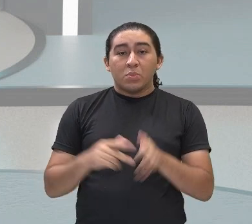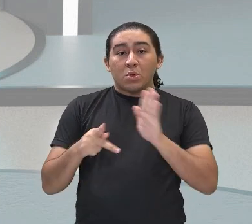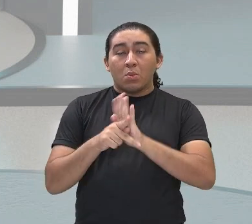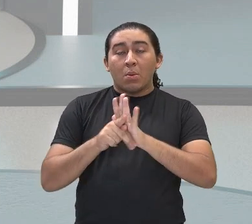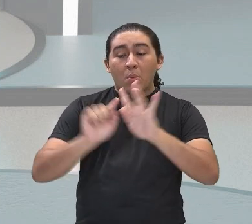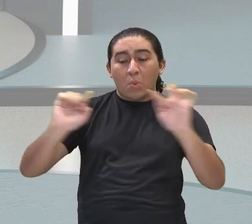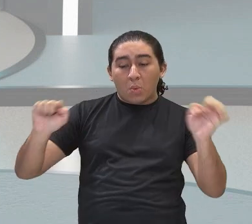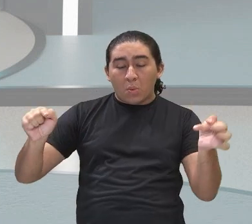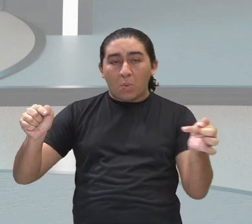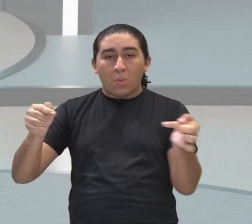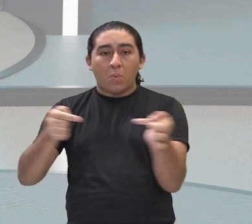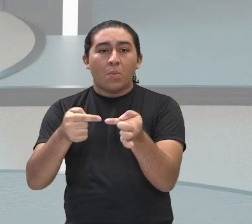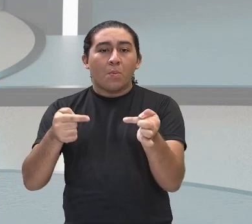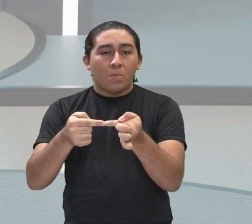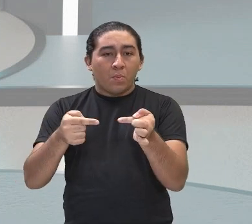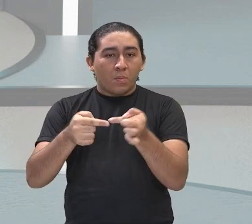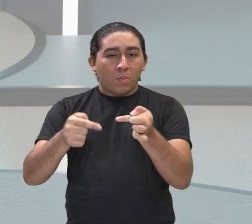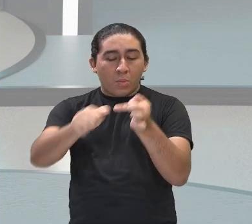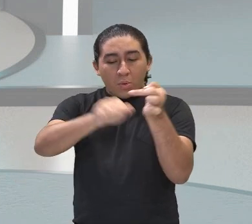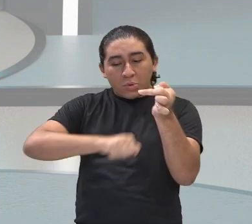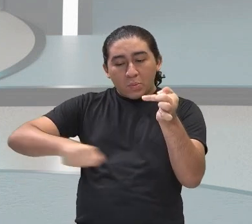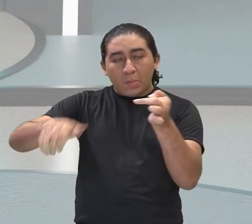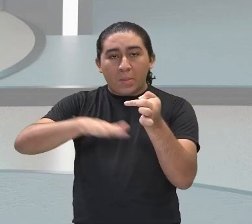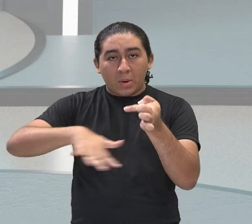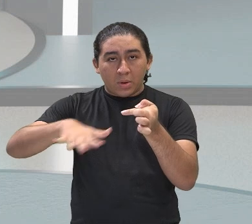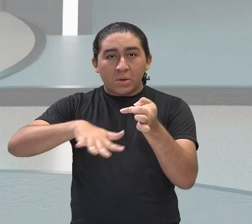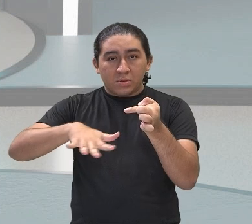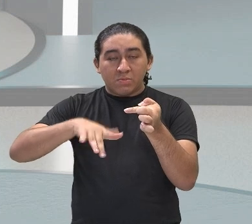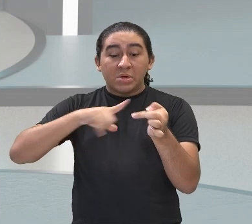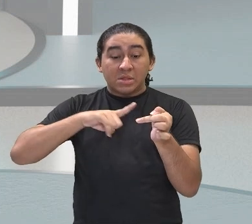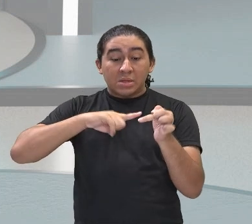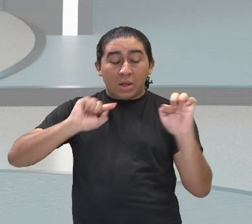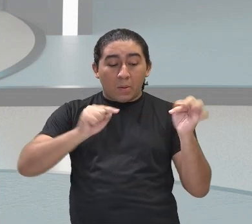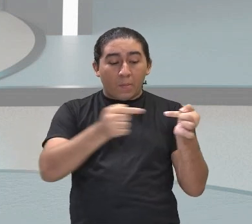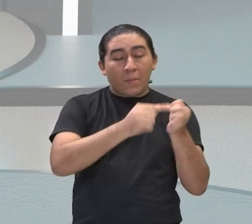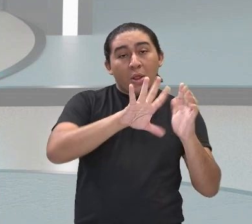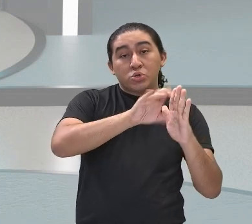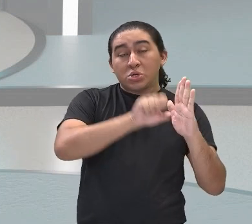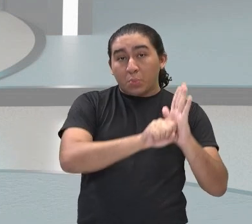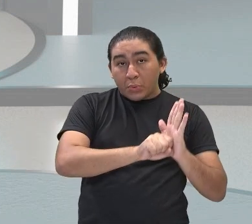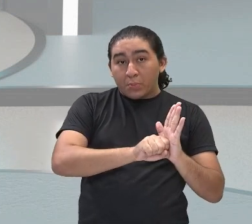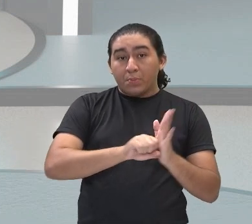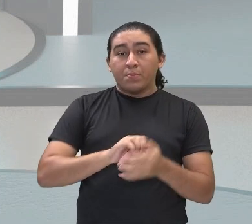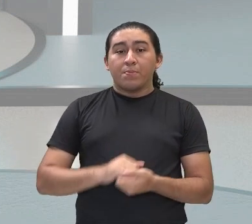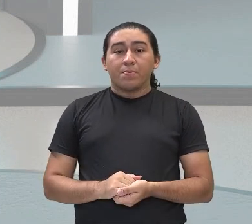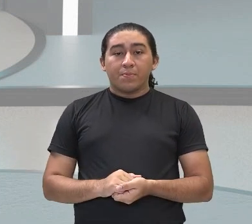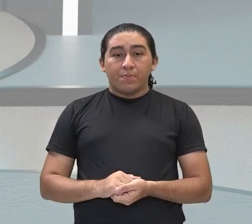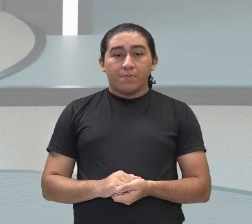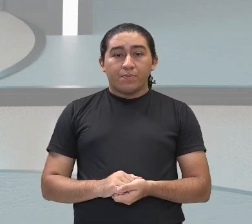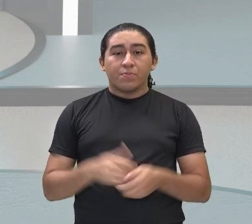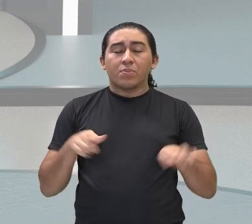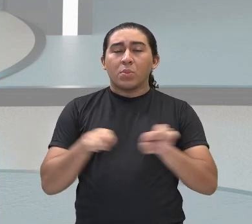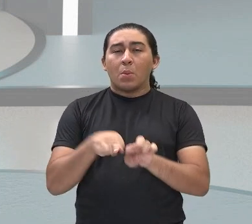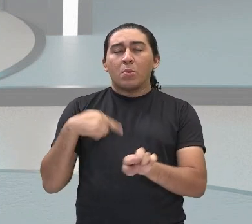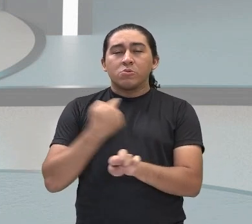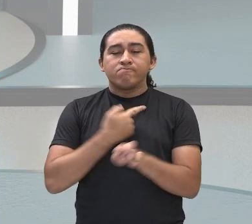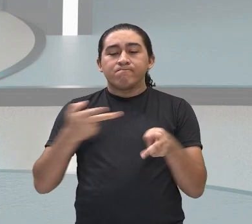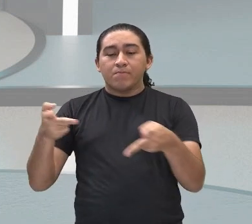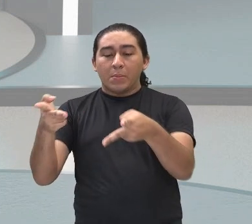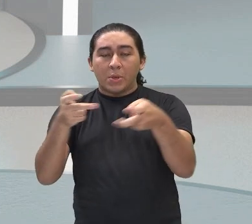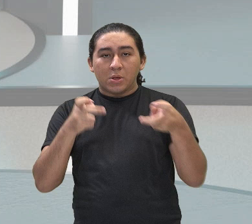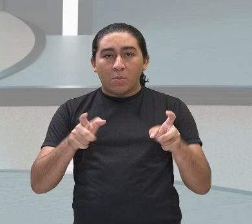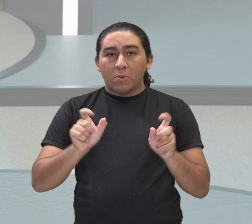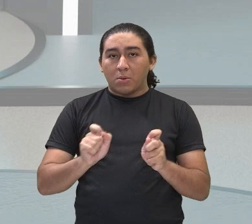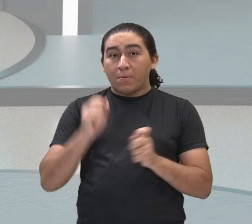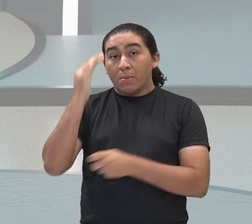excelência do campo simbólico. E assim, a gente consegue enxergar que um dos principais